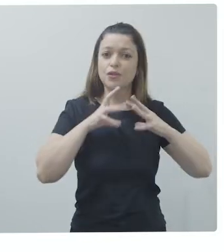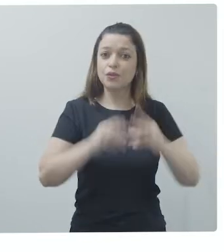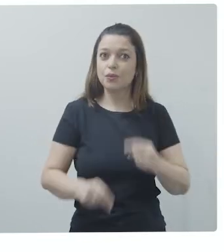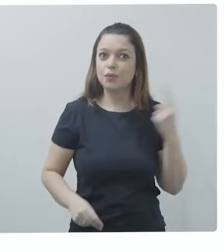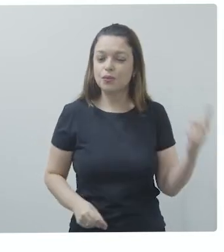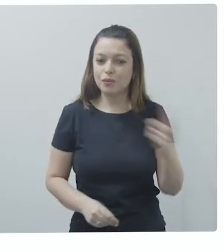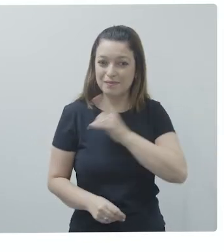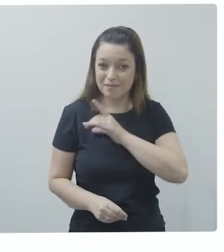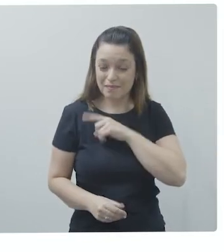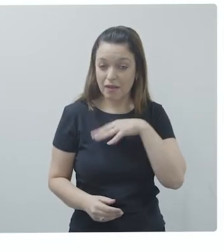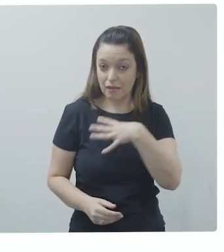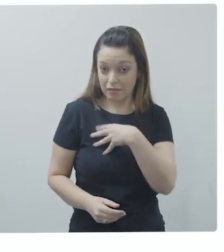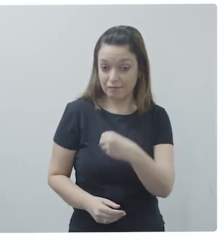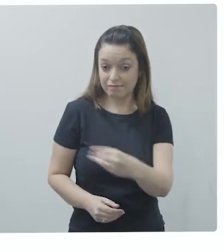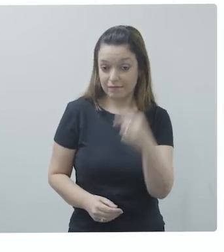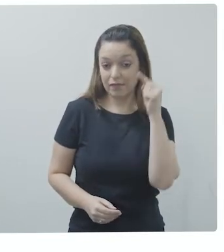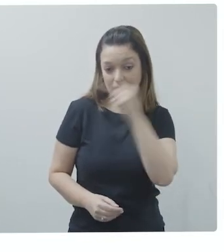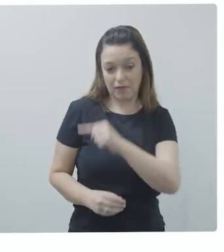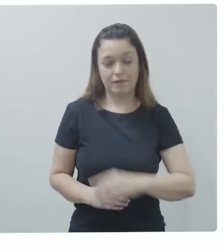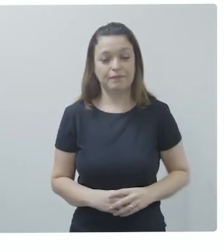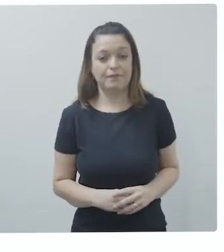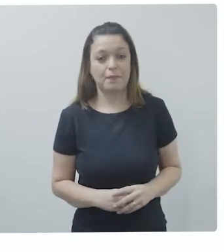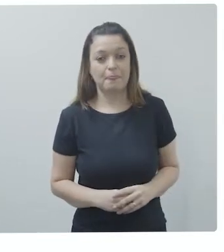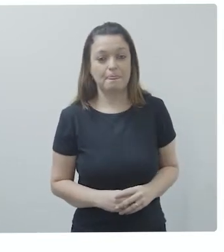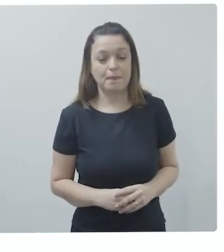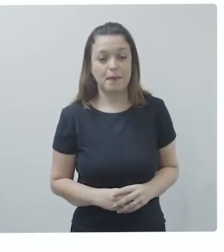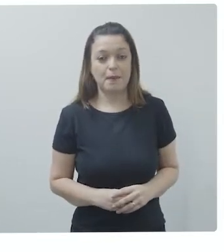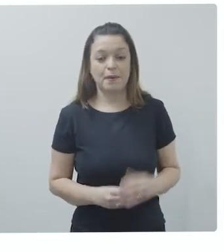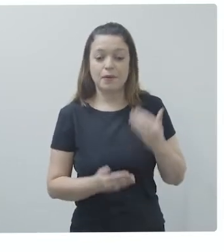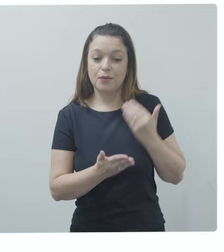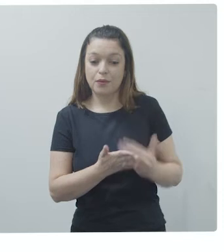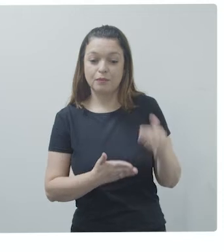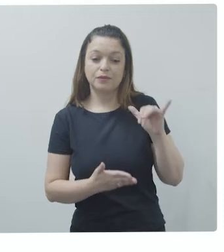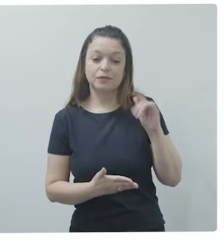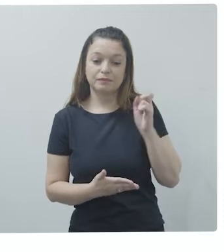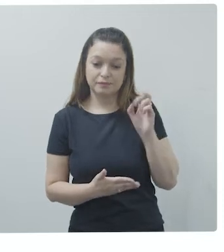descendentes deles. A partir da carne de Ymir,